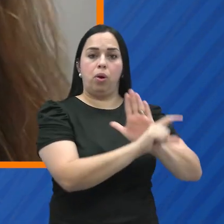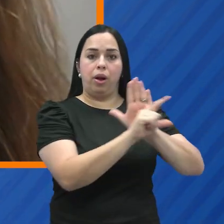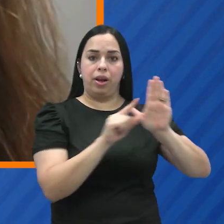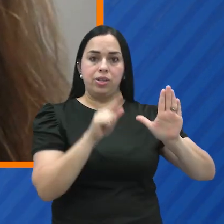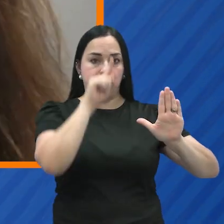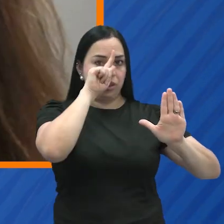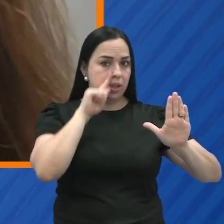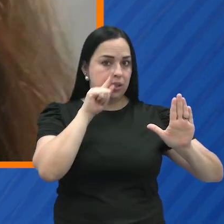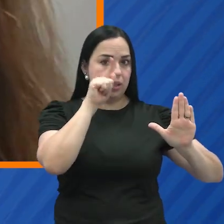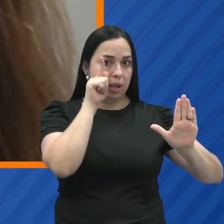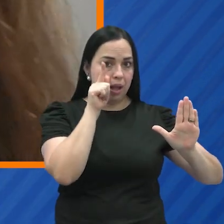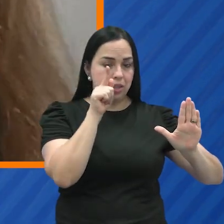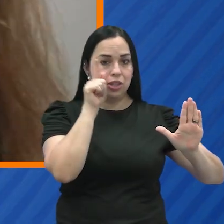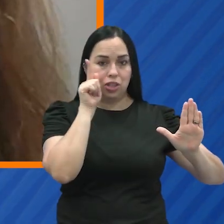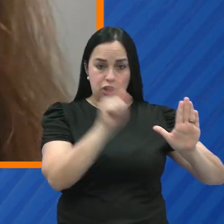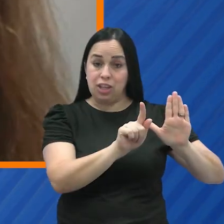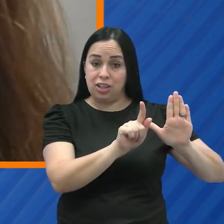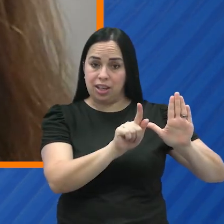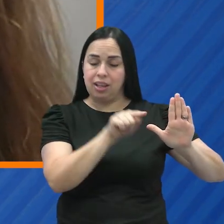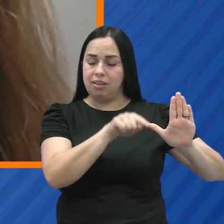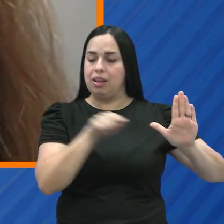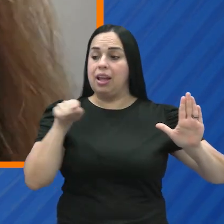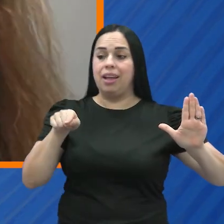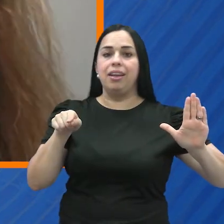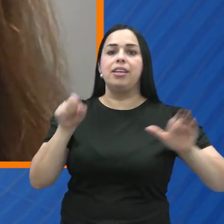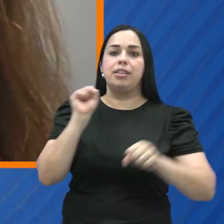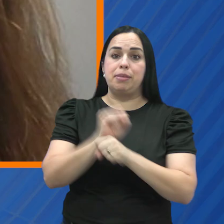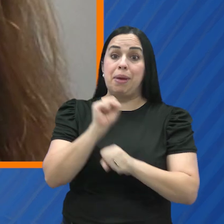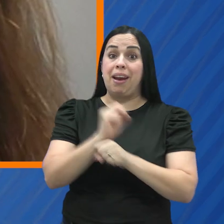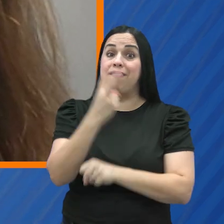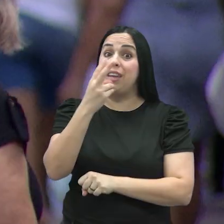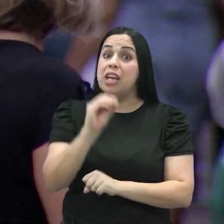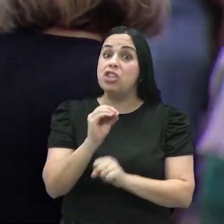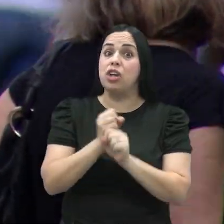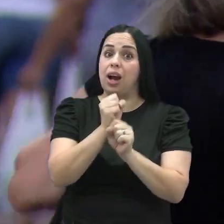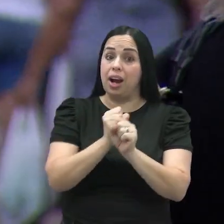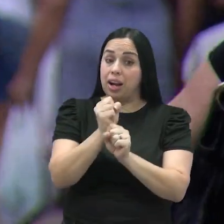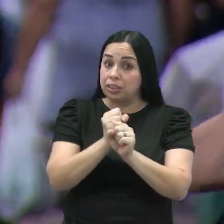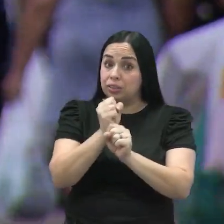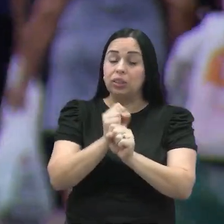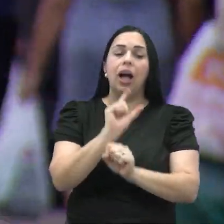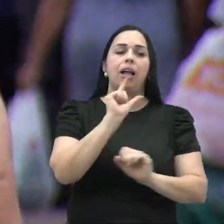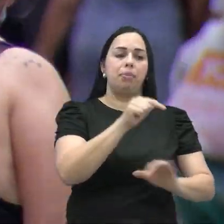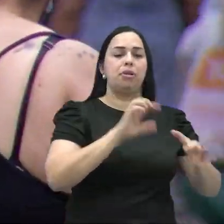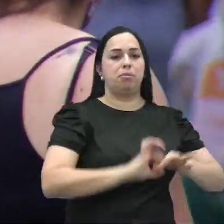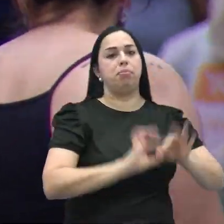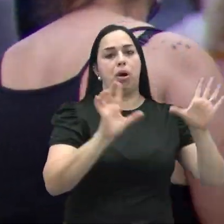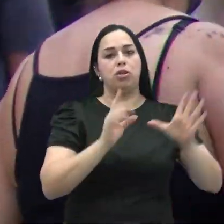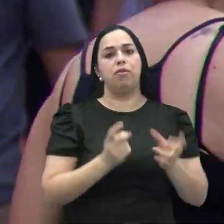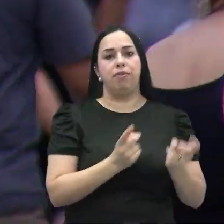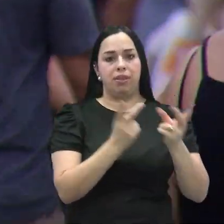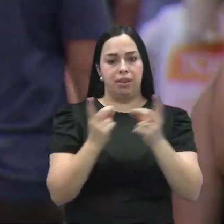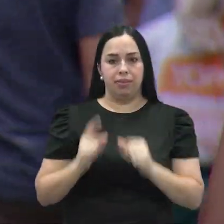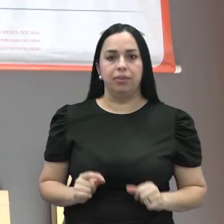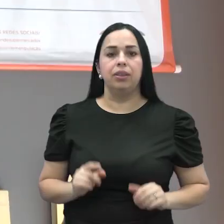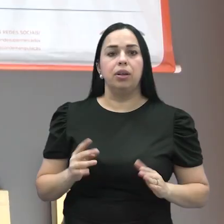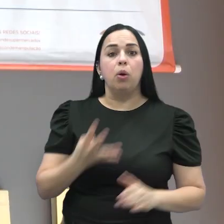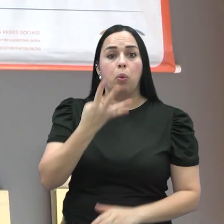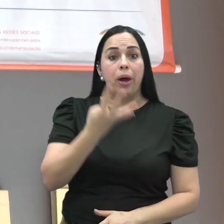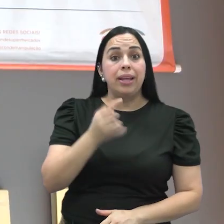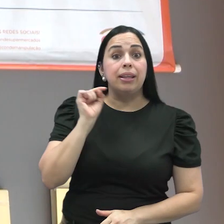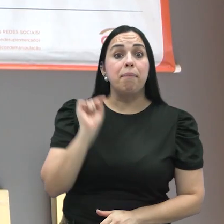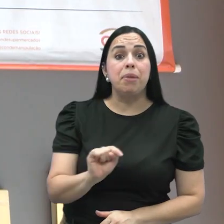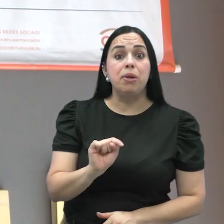entra no mercado, ele entra depois que essa patente já expirou. Ele entra depois desses 20 anos. Em São José dos Campos, 45.000 famílias